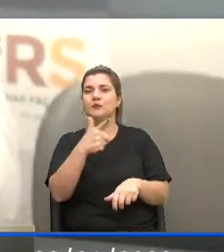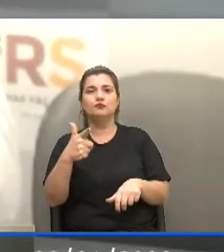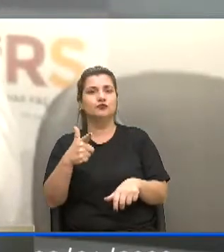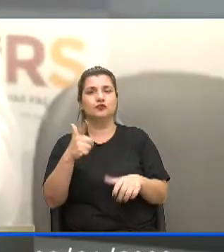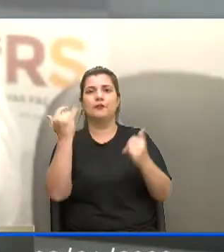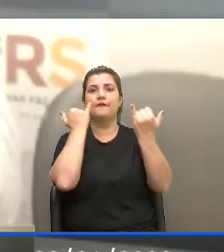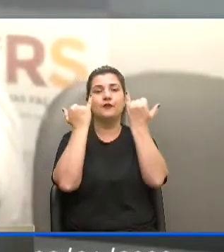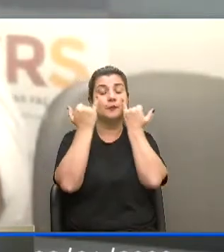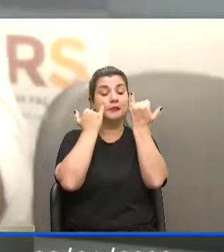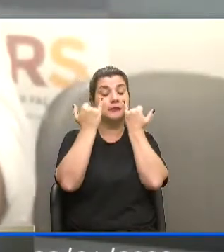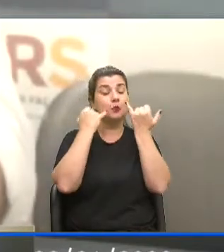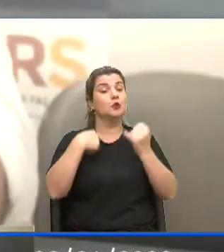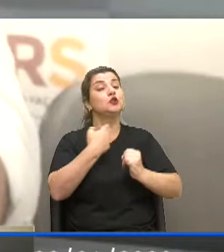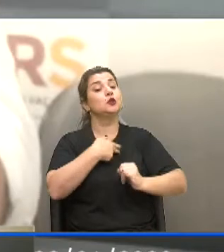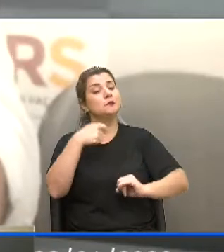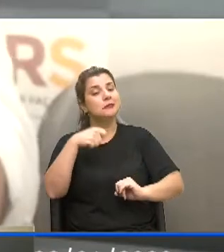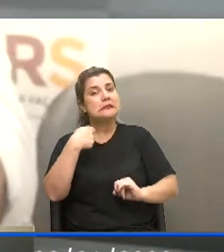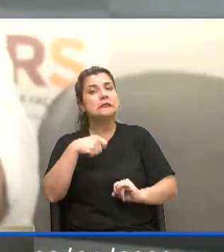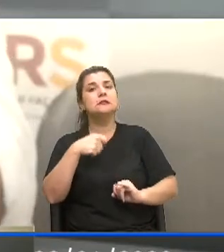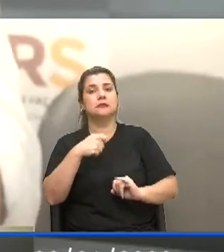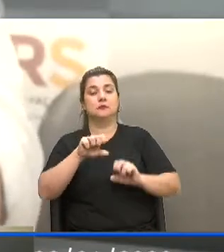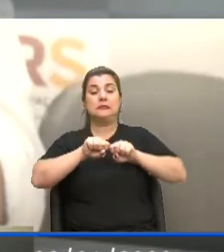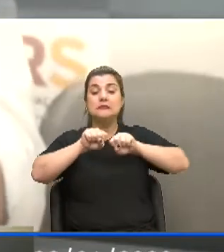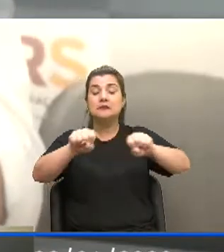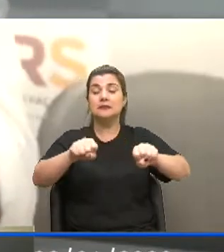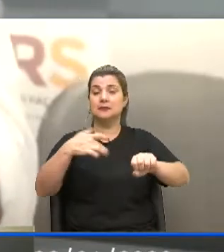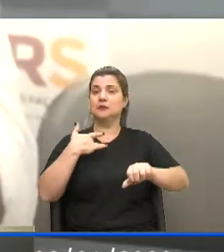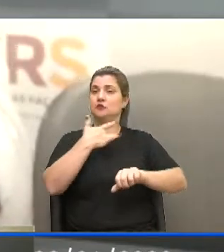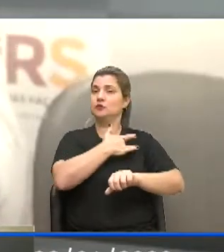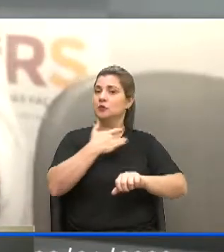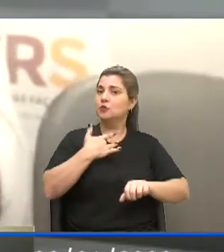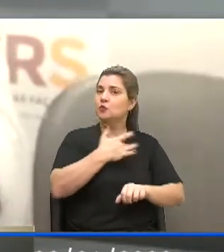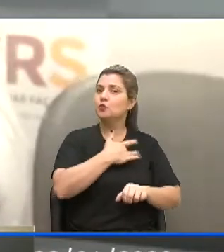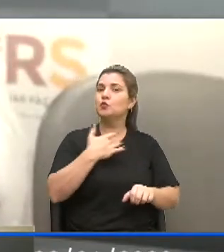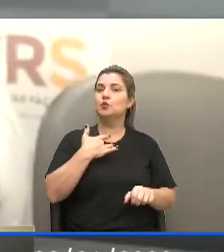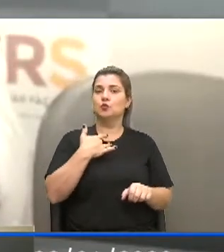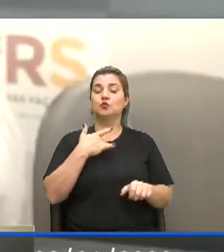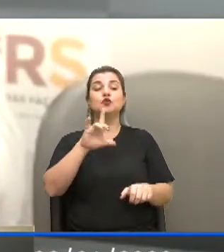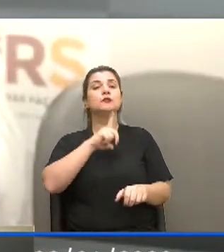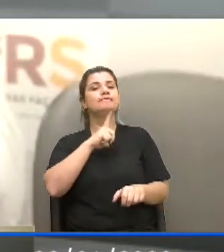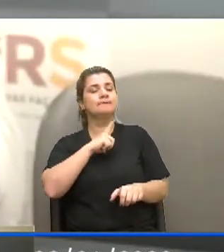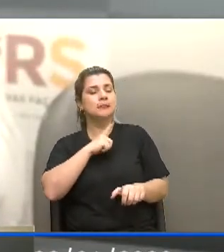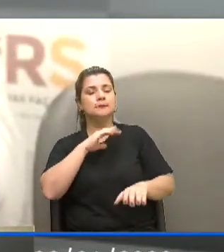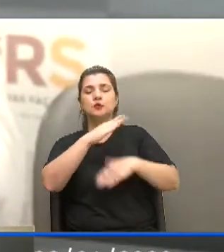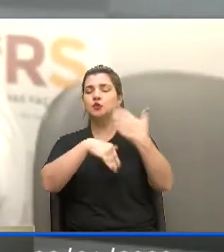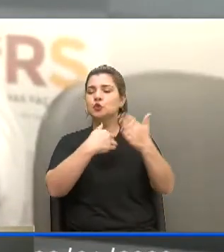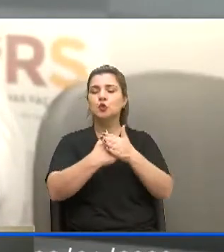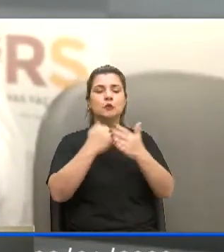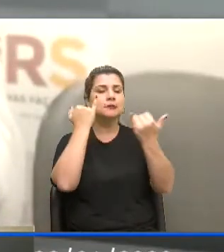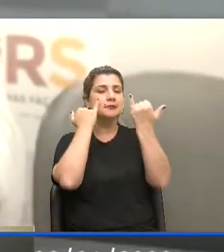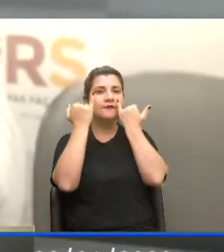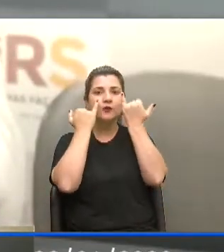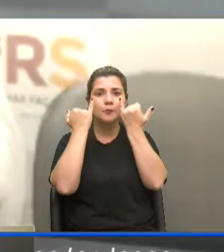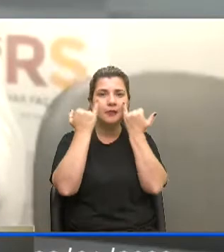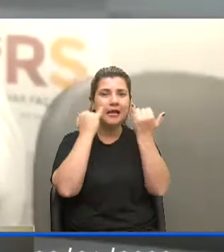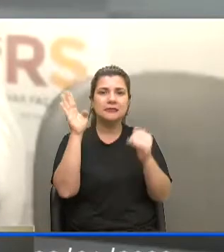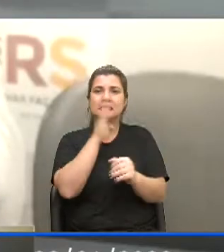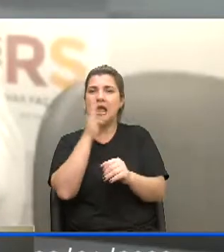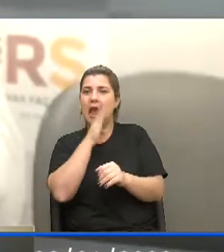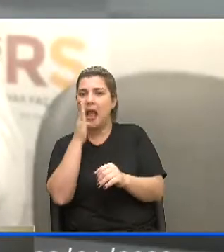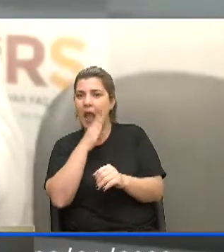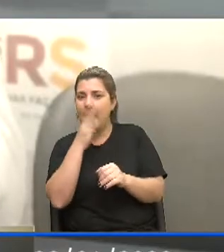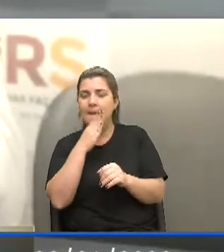de Saúde, as nossas regionais e nós, enquanto Secretaria Estadual de Saúde, tenhamos as informações de forma mais oportuna